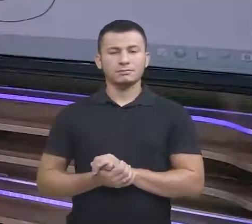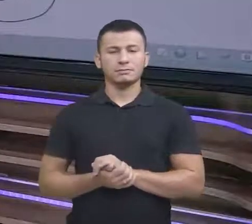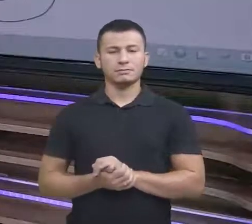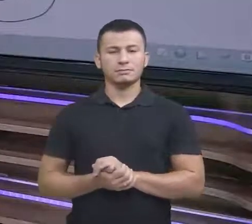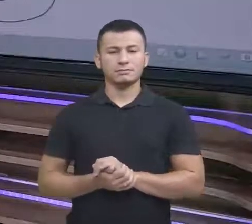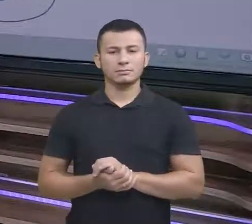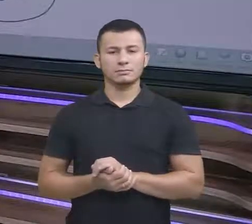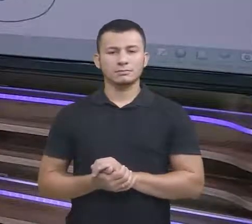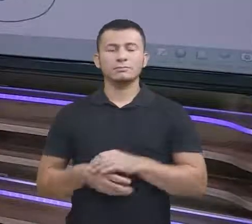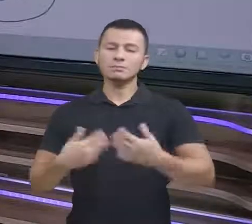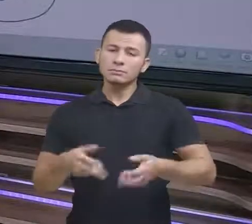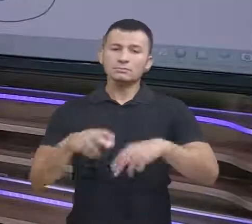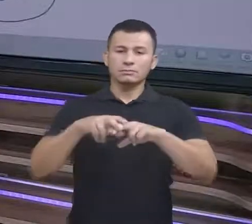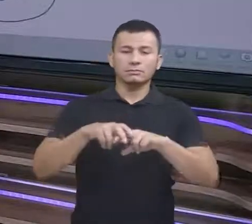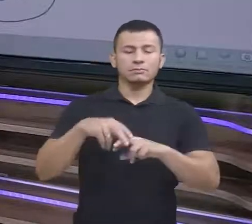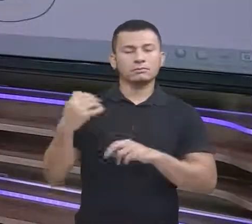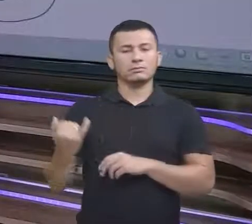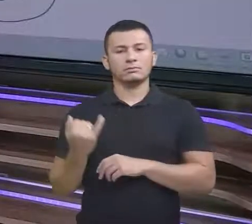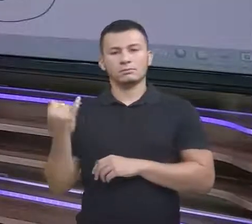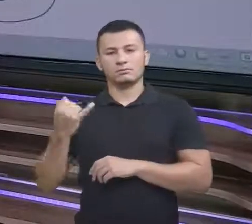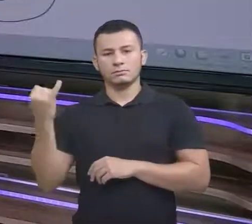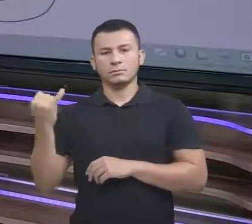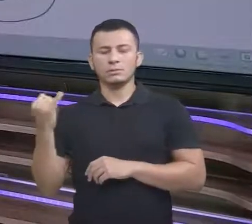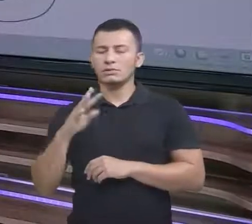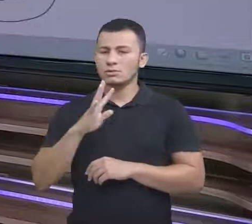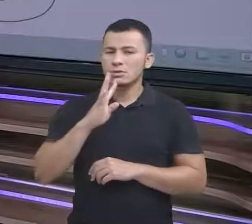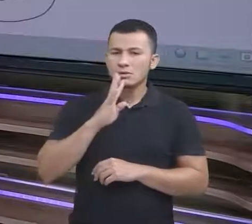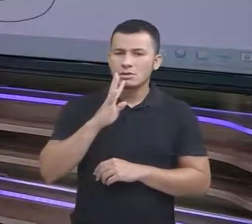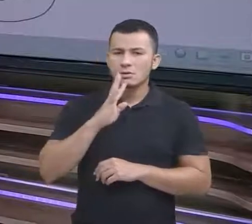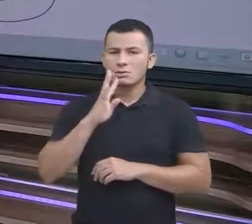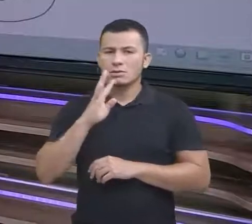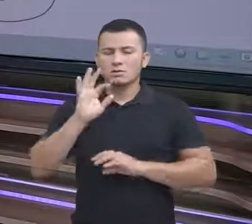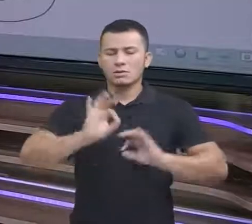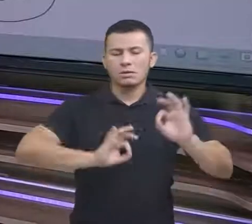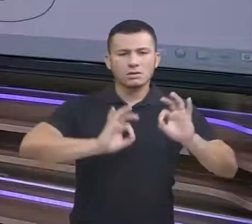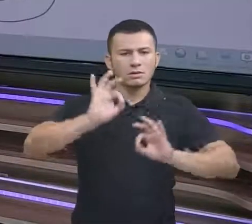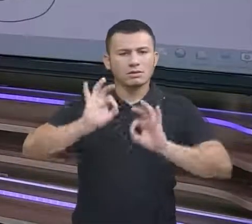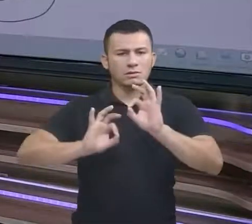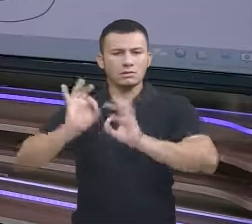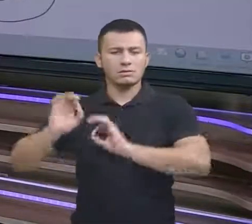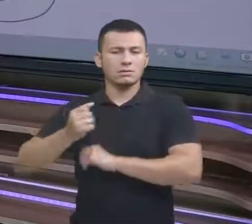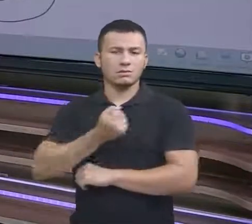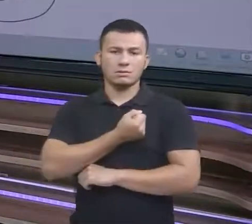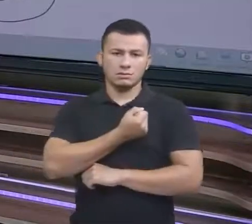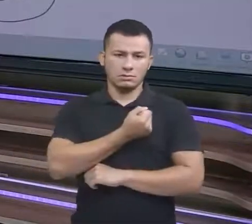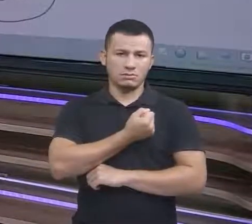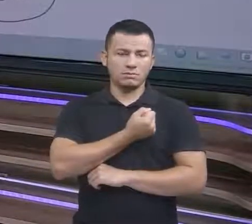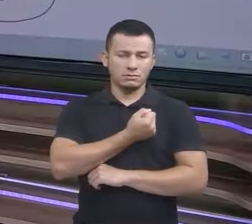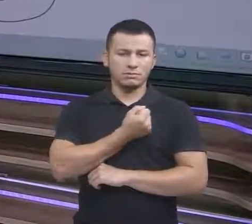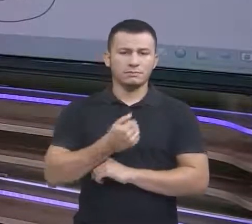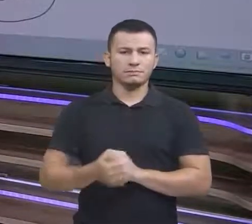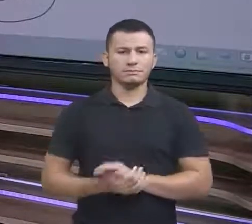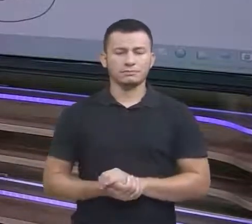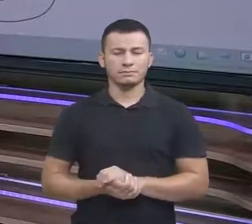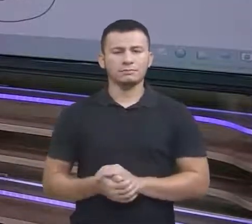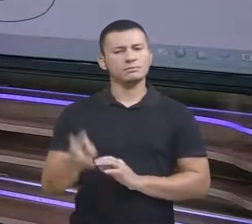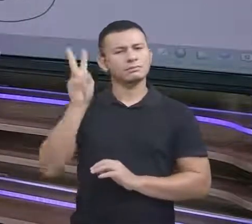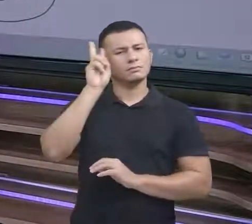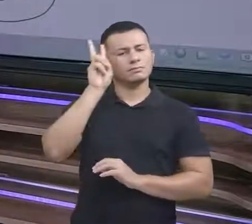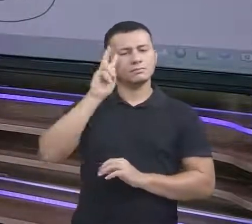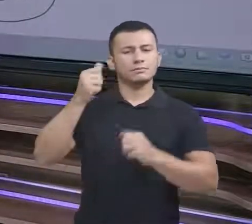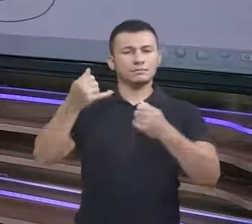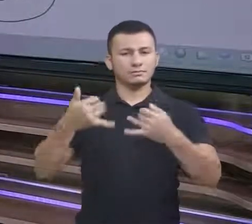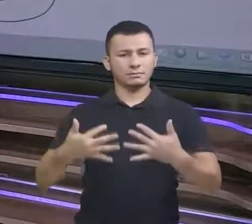isso é importante conhecer a posição dos números membros que a gente